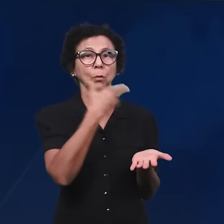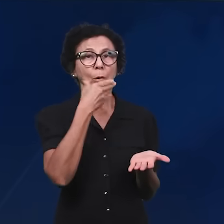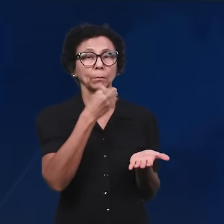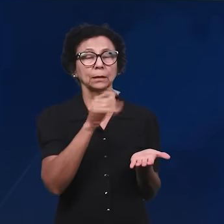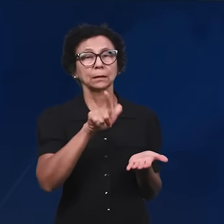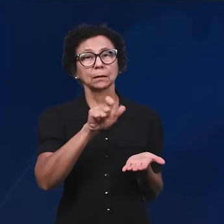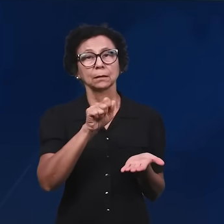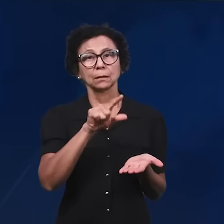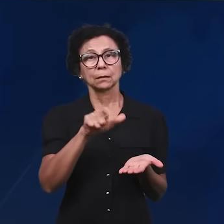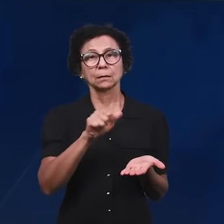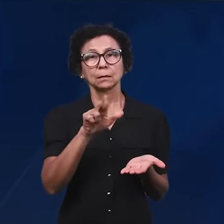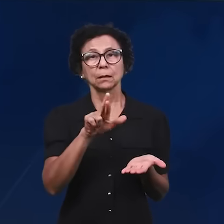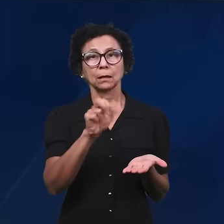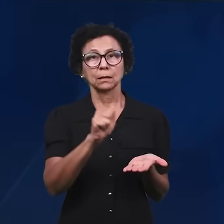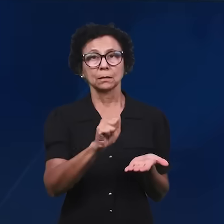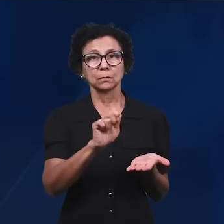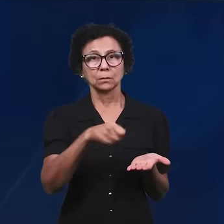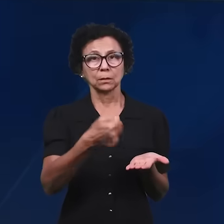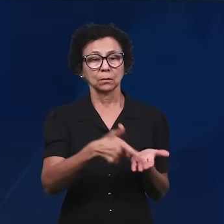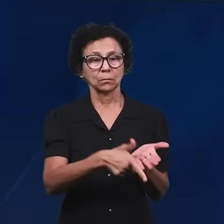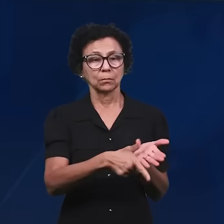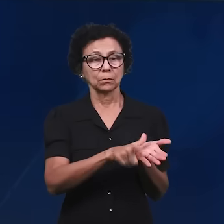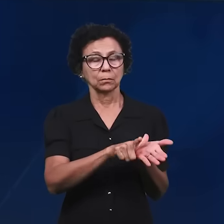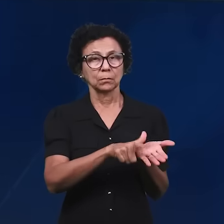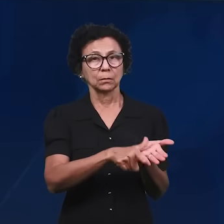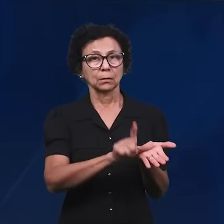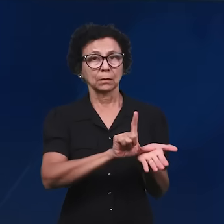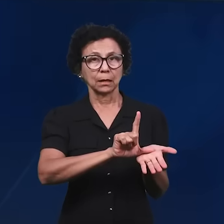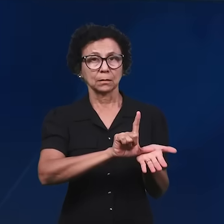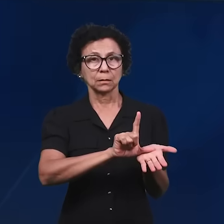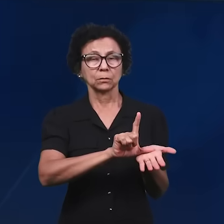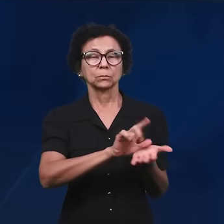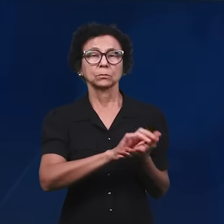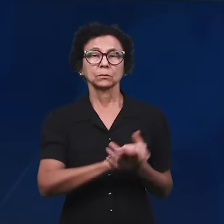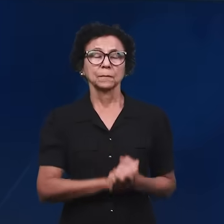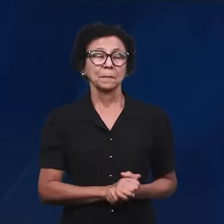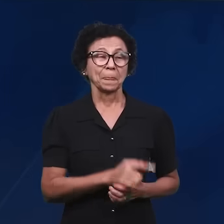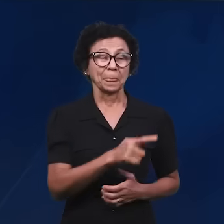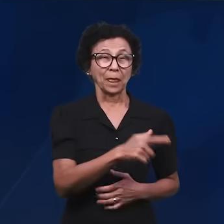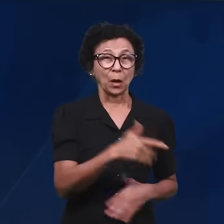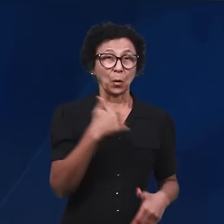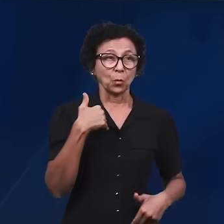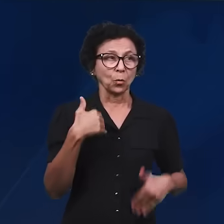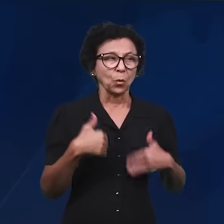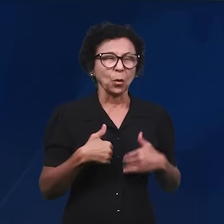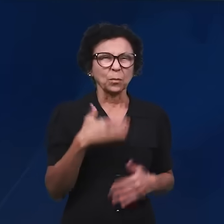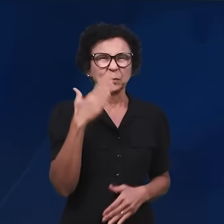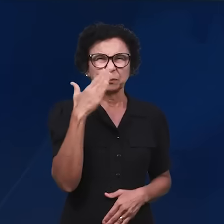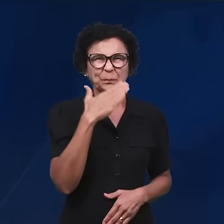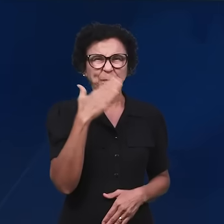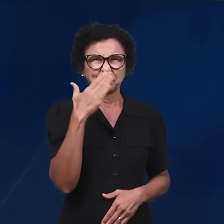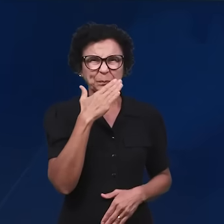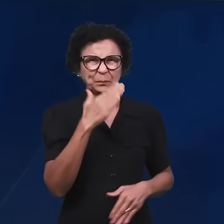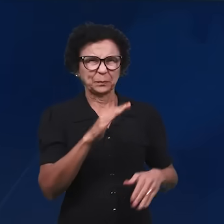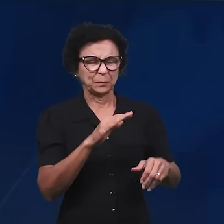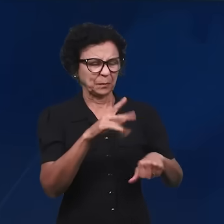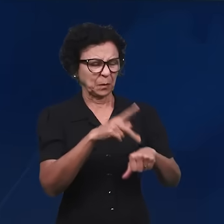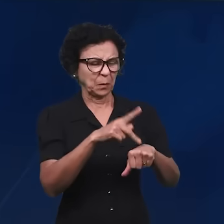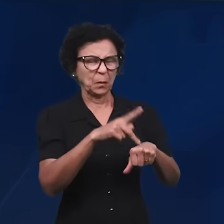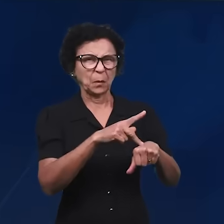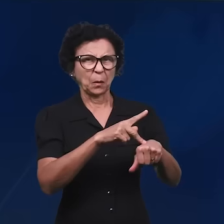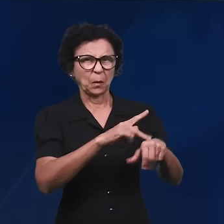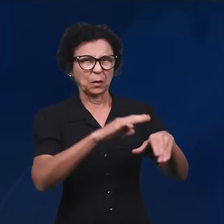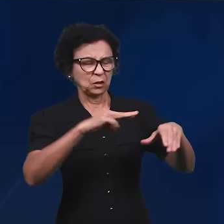do pecado, longe de Deus, o pecado cheira mal, né? E cheirava mal, já estava morto há 4 dias ali naquela caverna, naquela